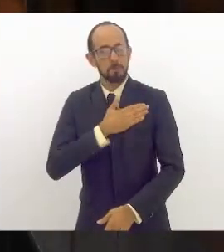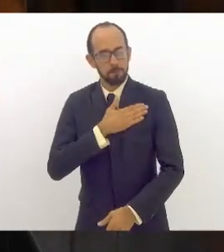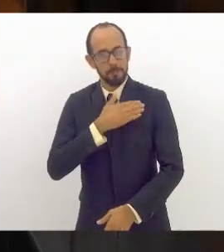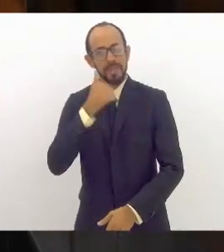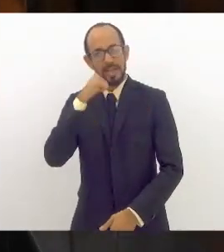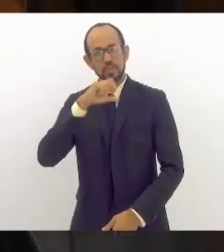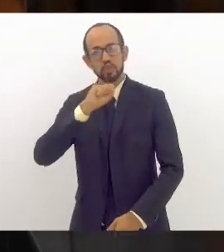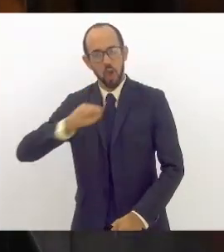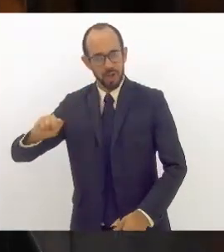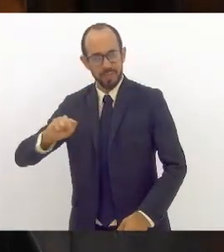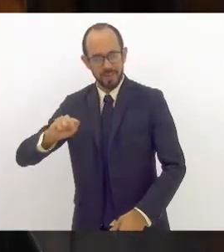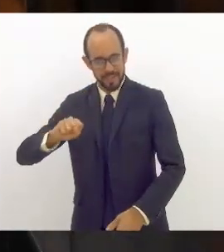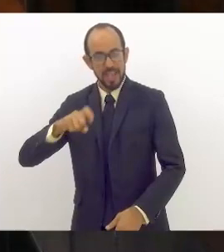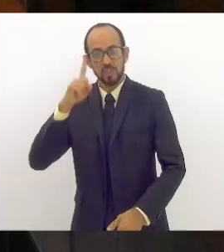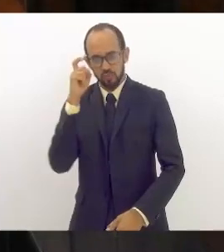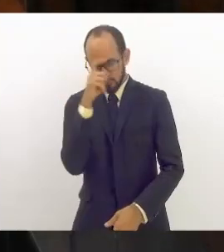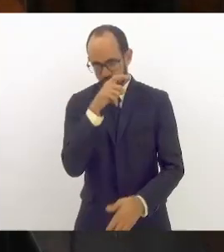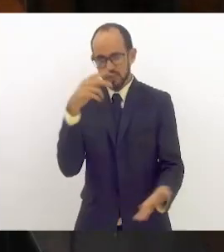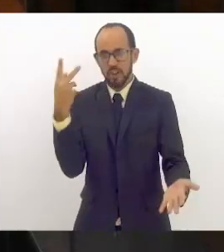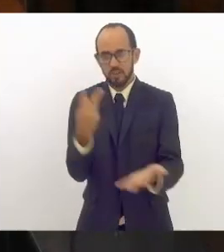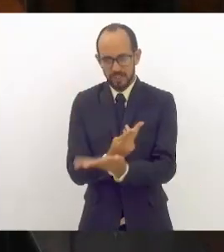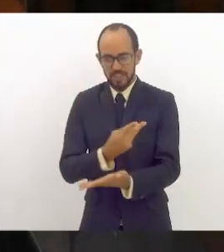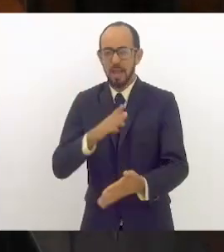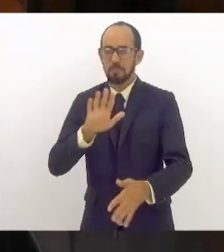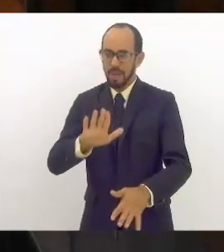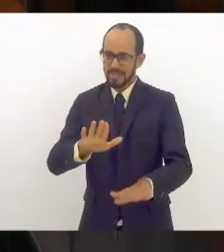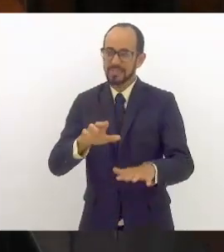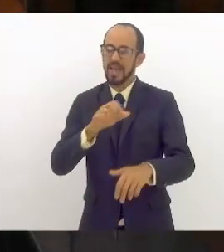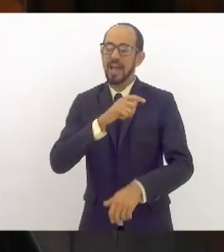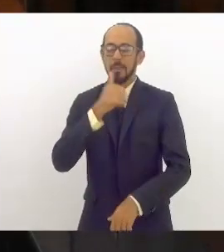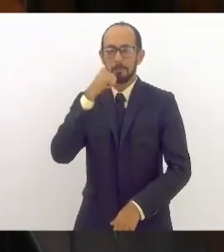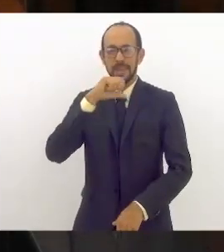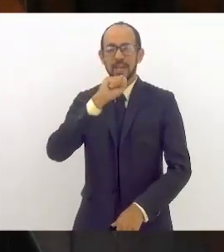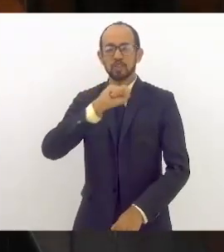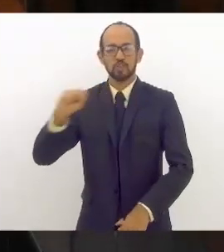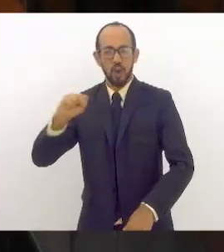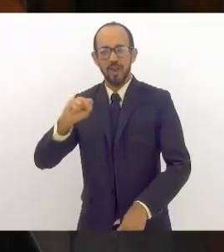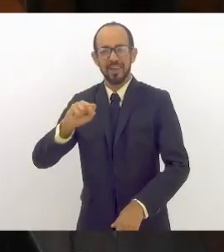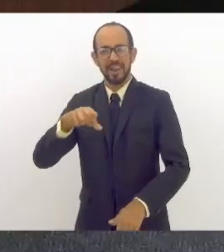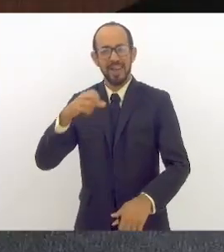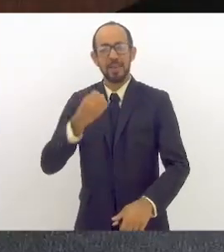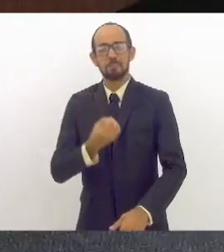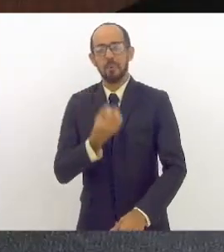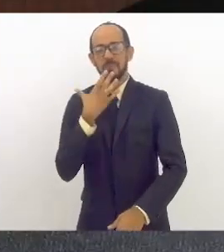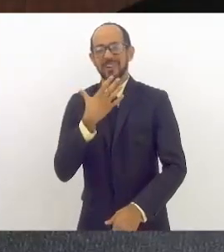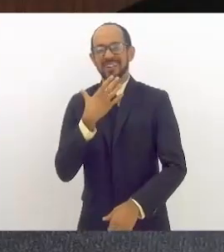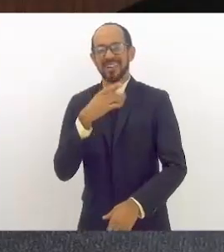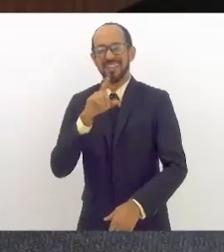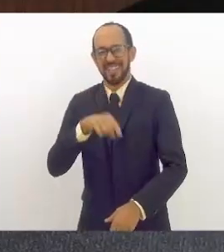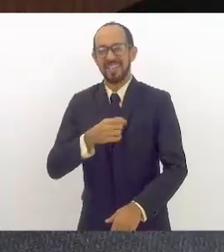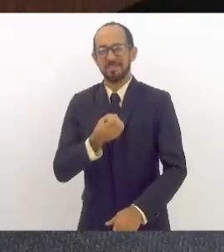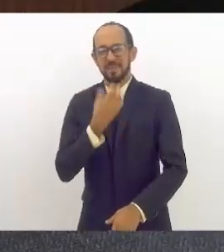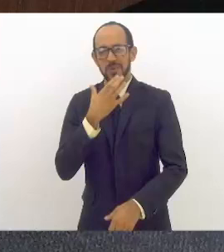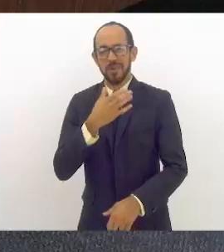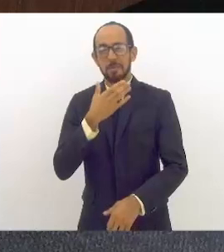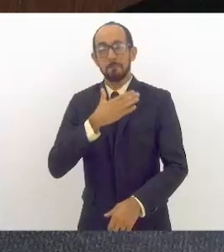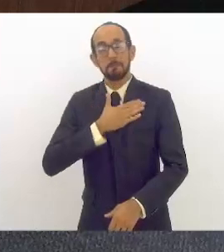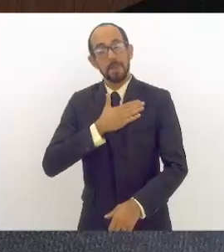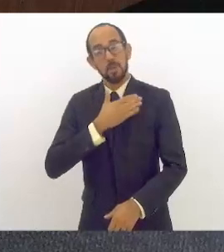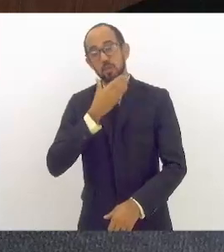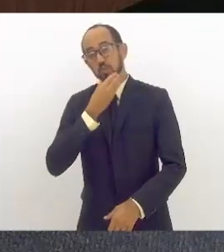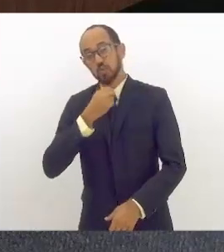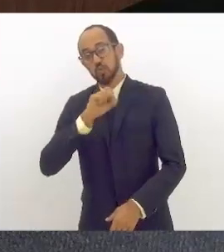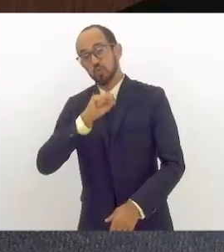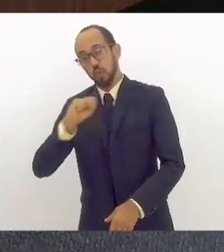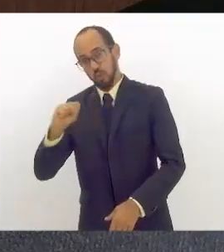muito difícil de acontecer mas essa sogra aí essa sogra é boa essa sogra é boa meu sogro eu